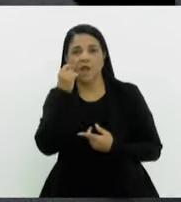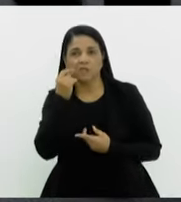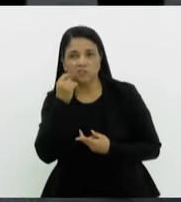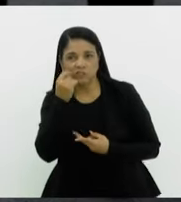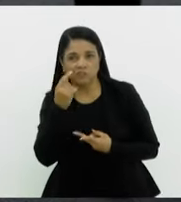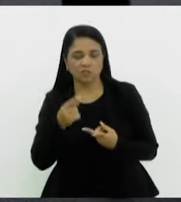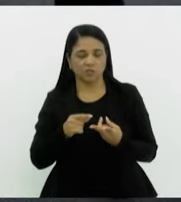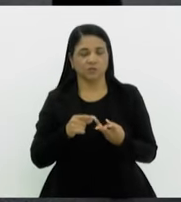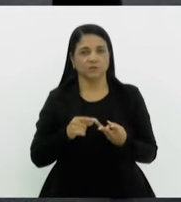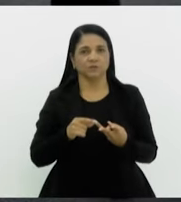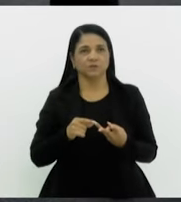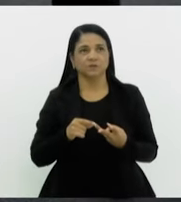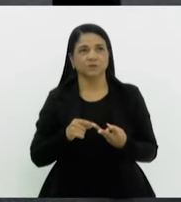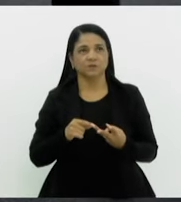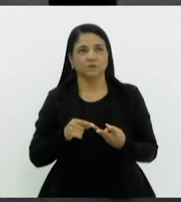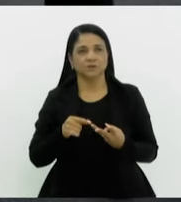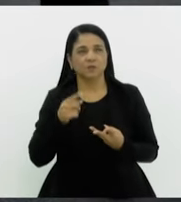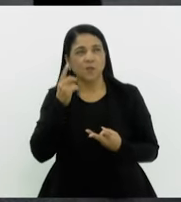também